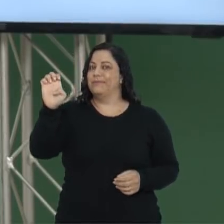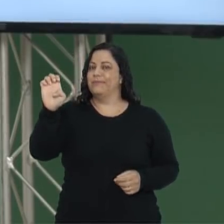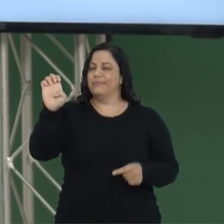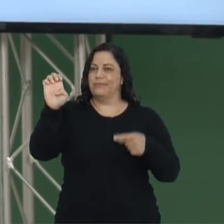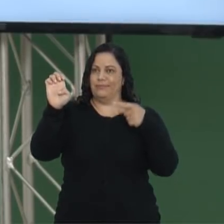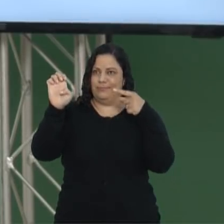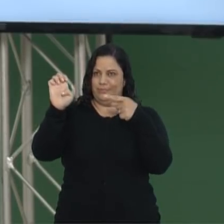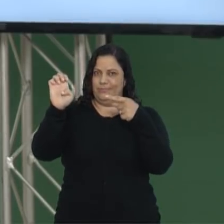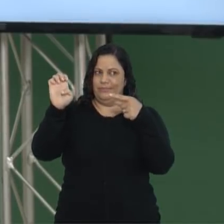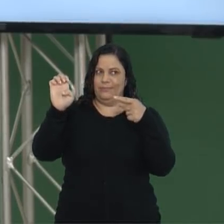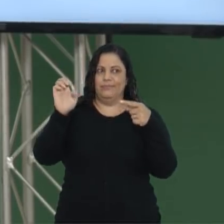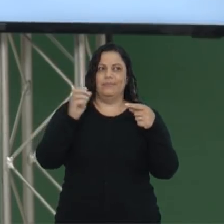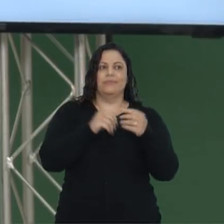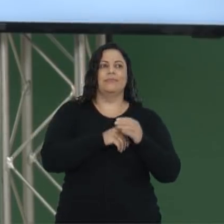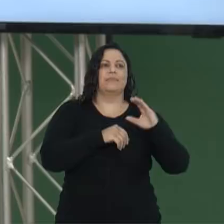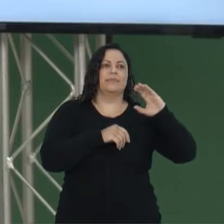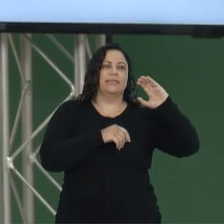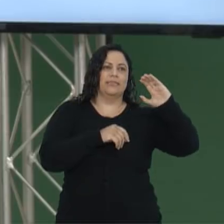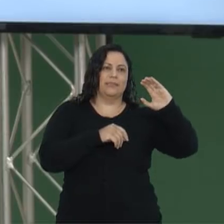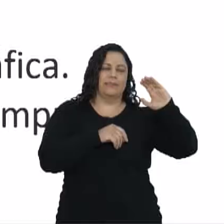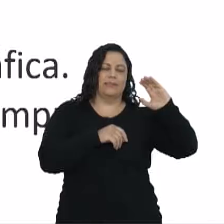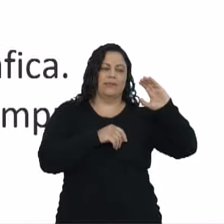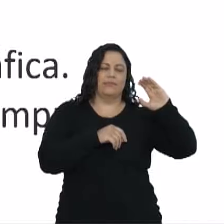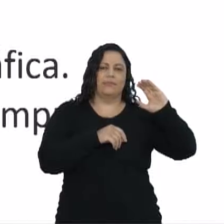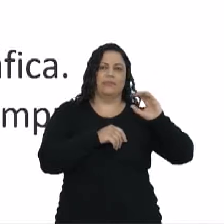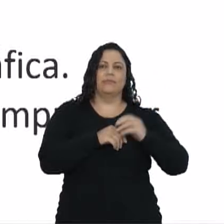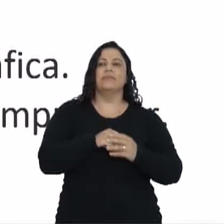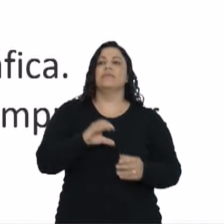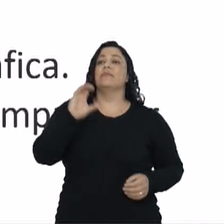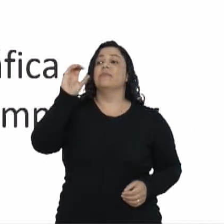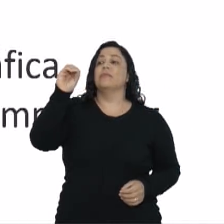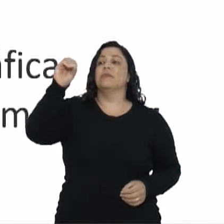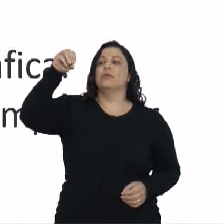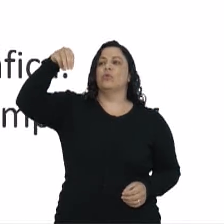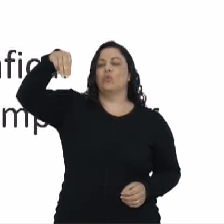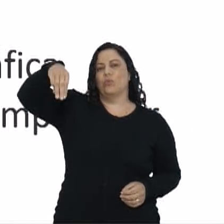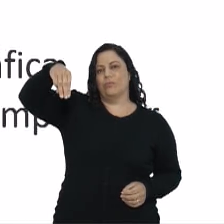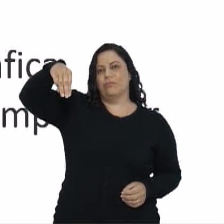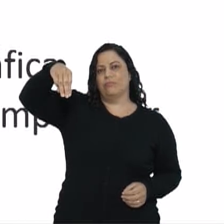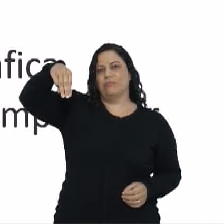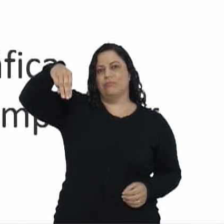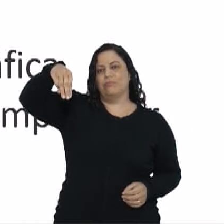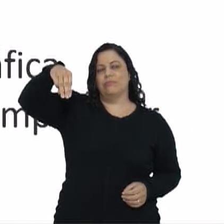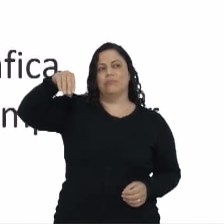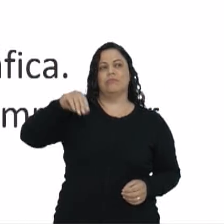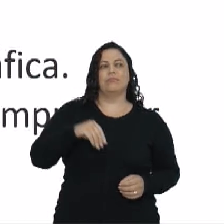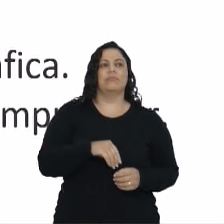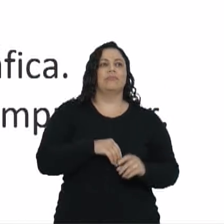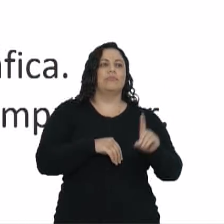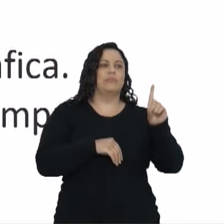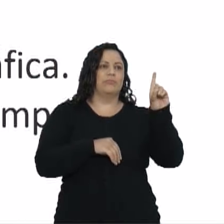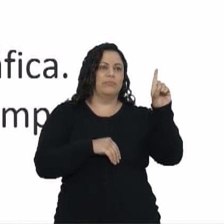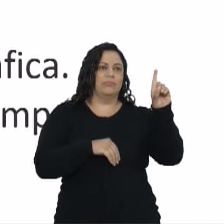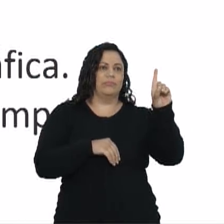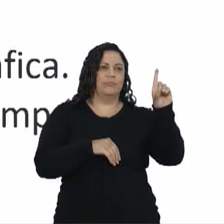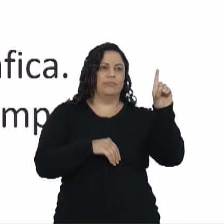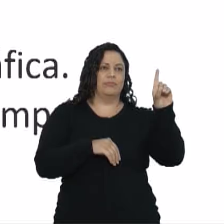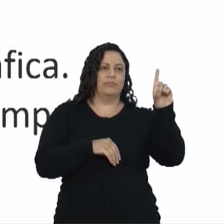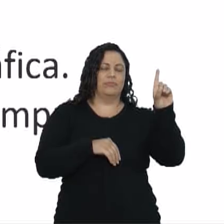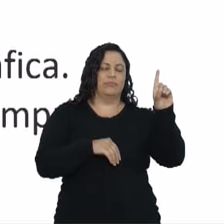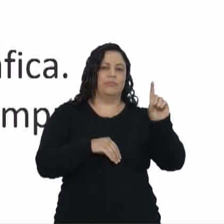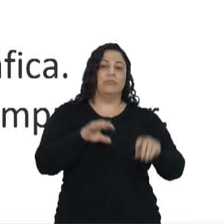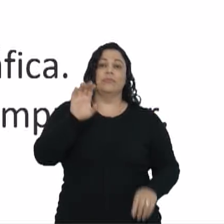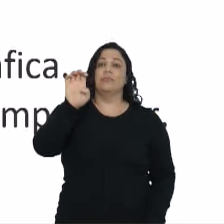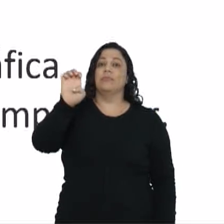de punição. Os professores estão contentes com o desempenho. Vitor